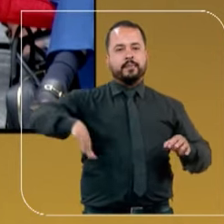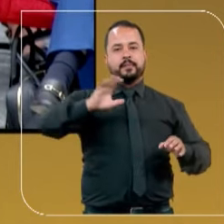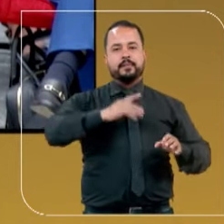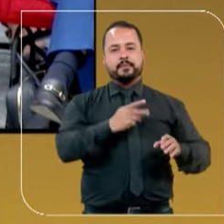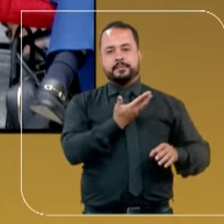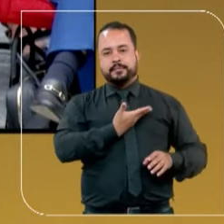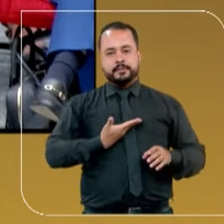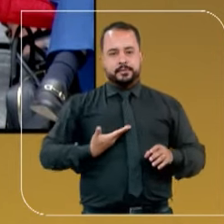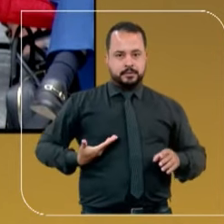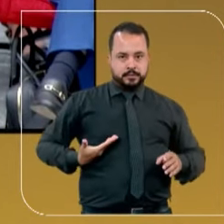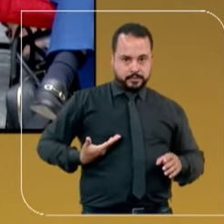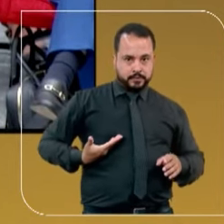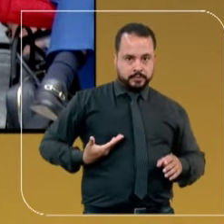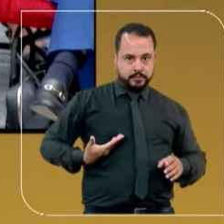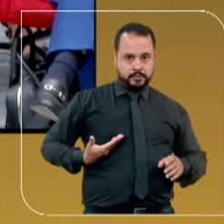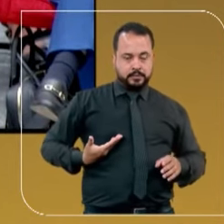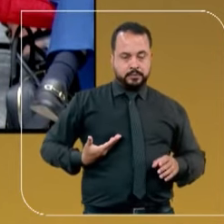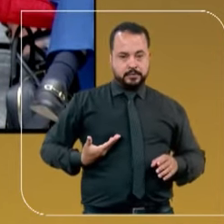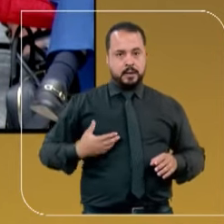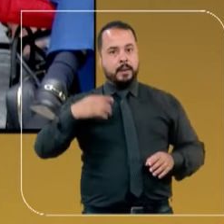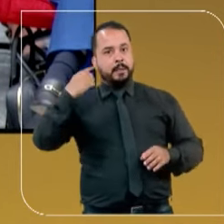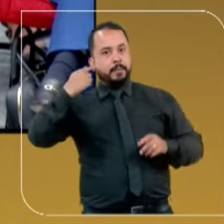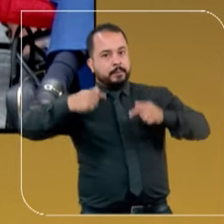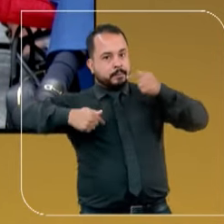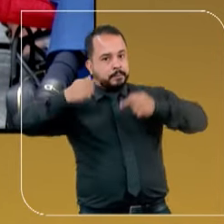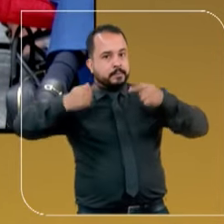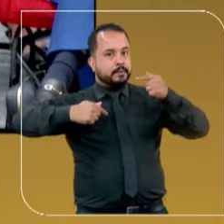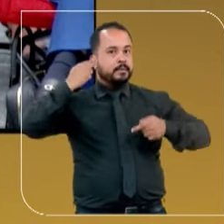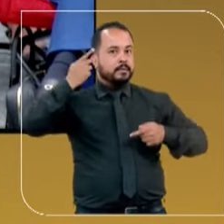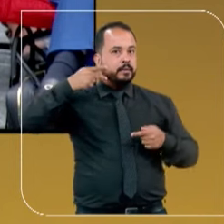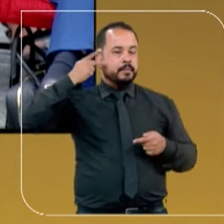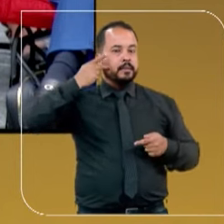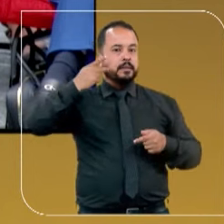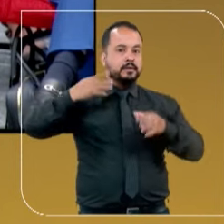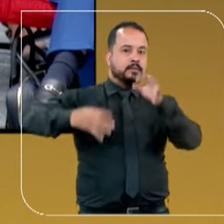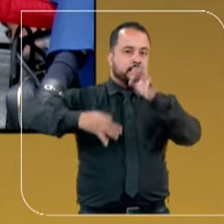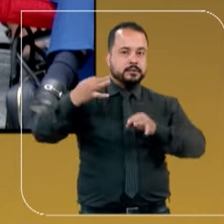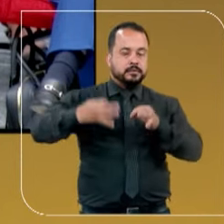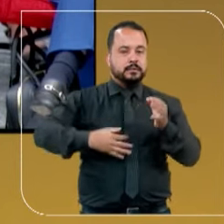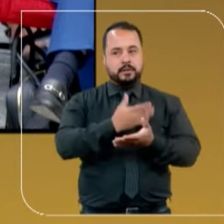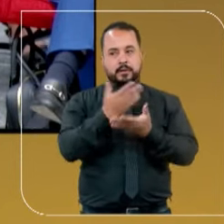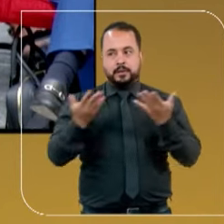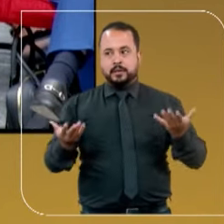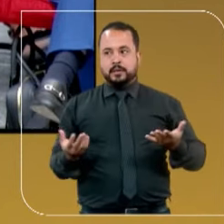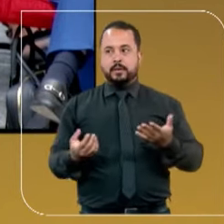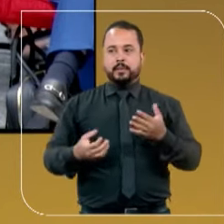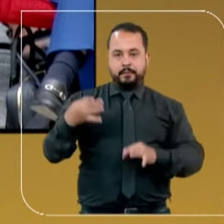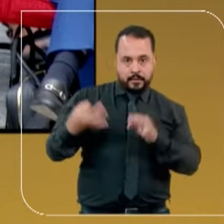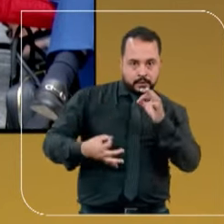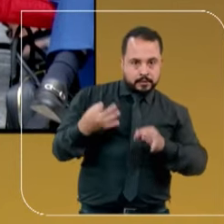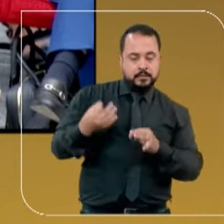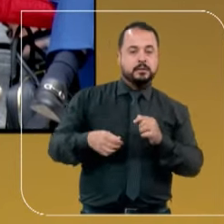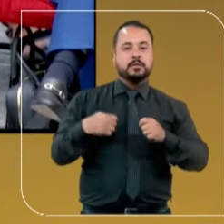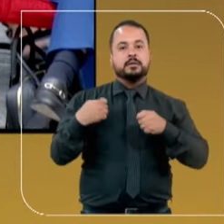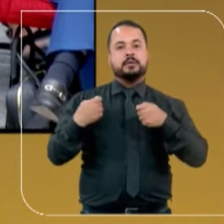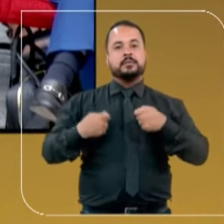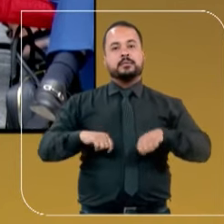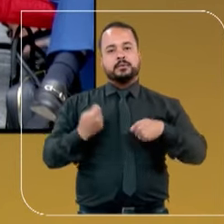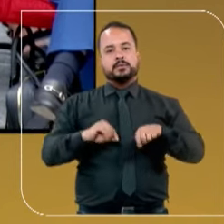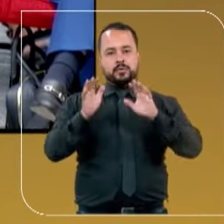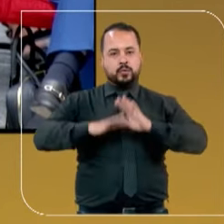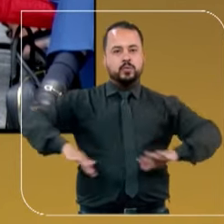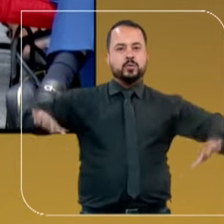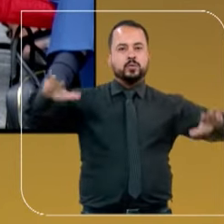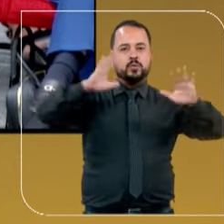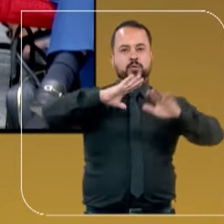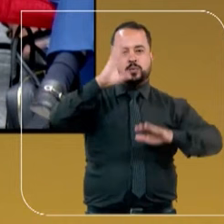públicas judiciárias e a atualização e aperfeiçoamento de magistrados que efetivamente exercem a jurisdição em todo o Brasil,